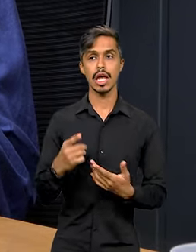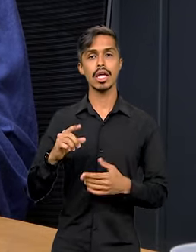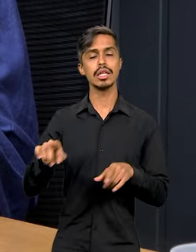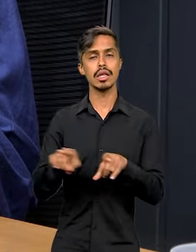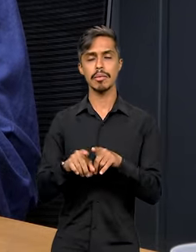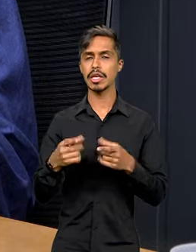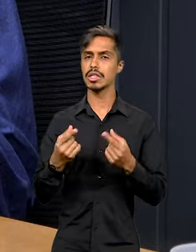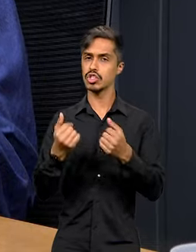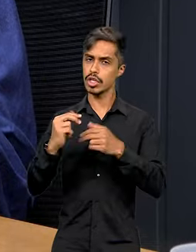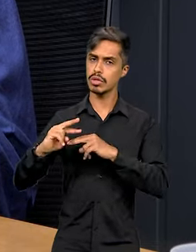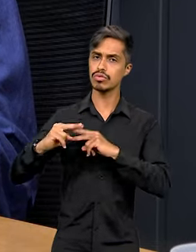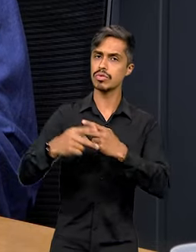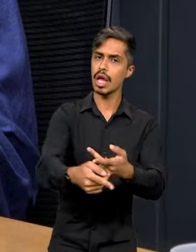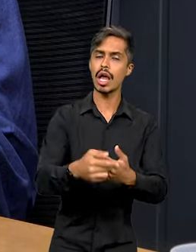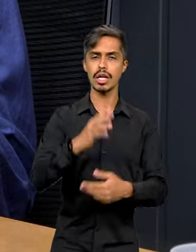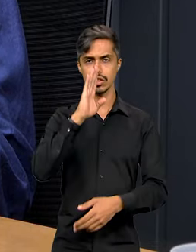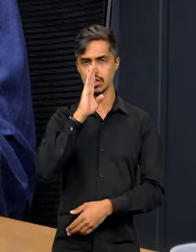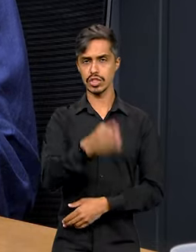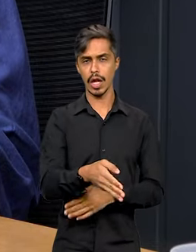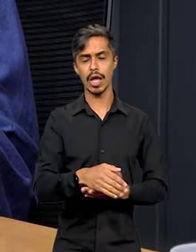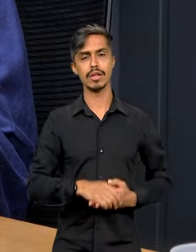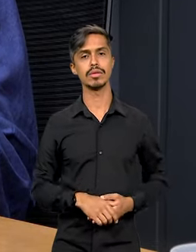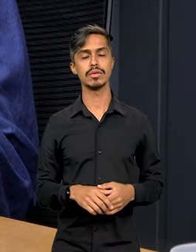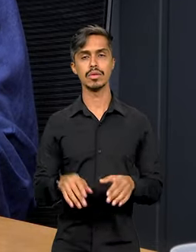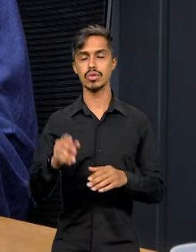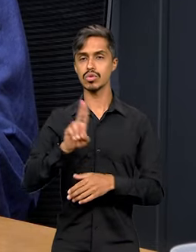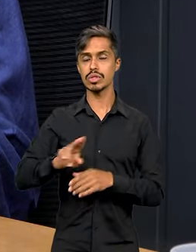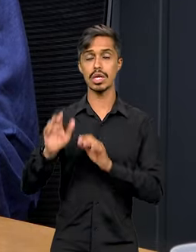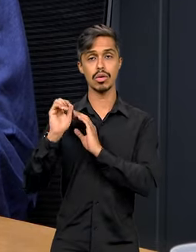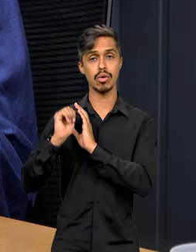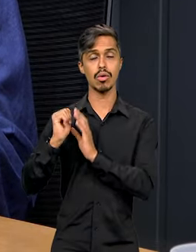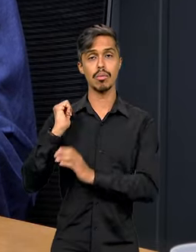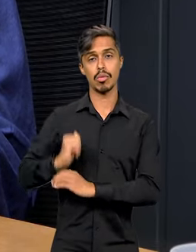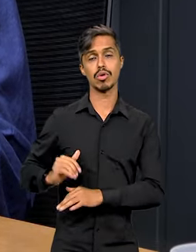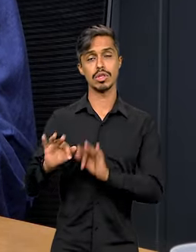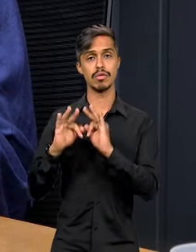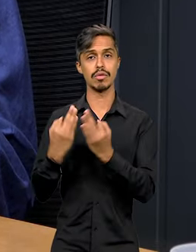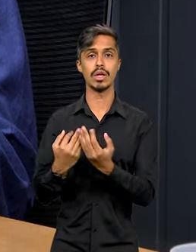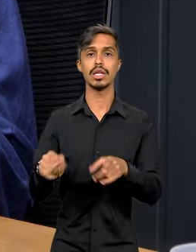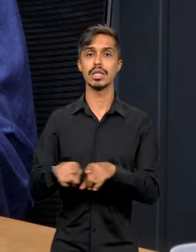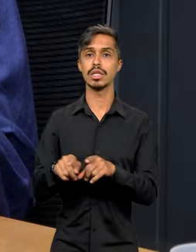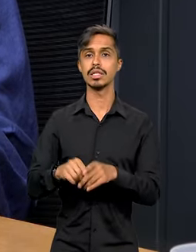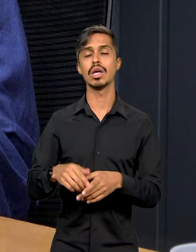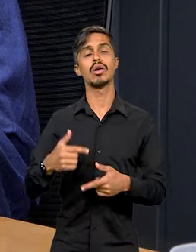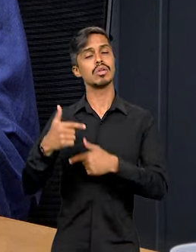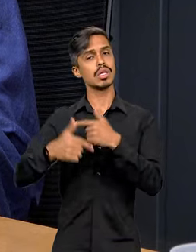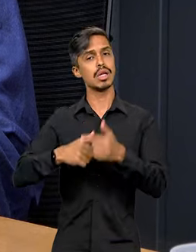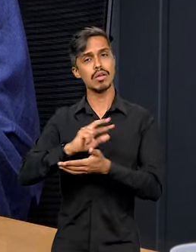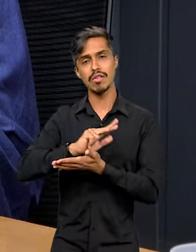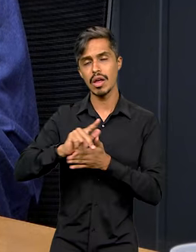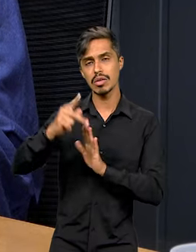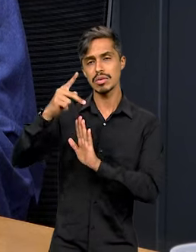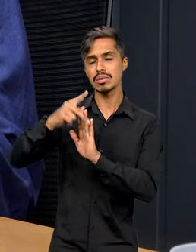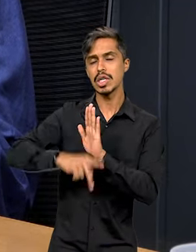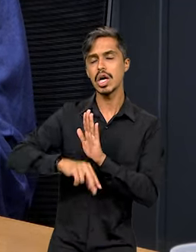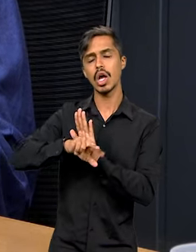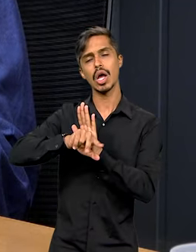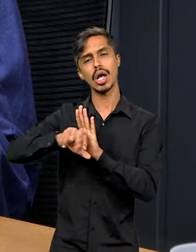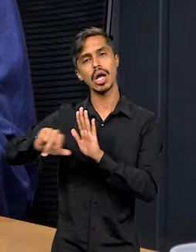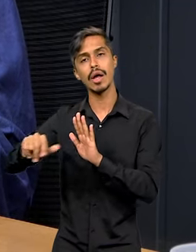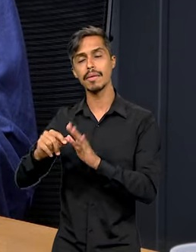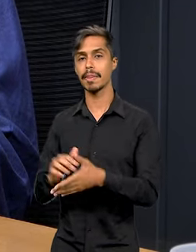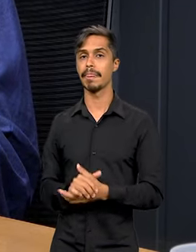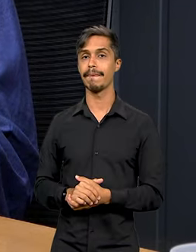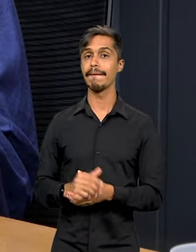transferência de renda como bolsa família eh a Previdência Rural benefício de prestação continuada eh